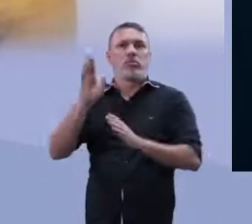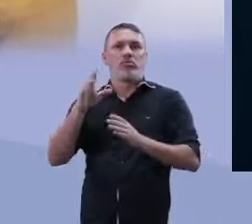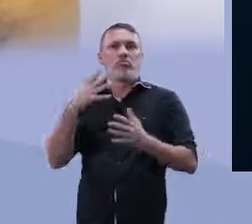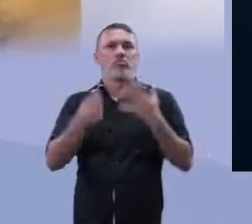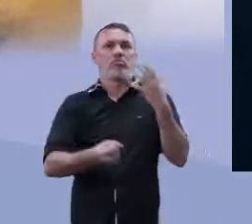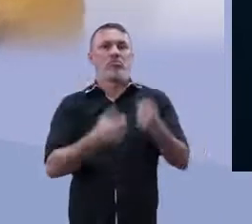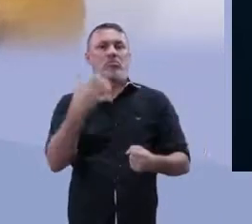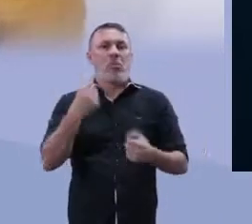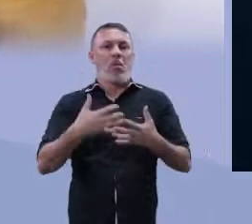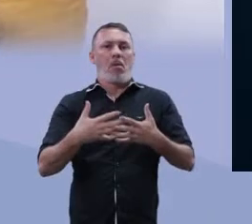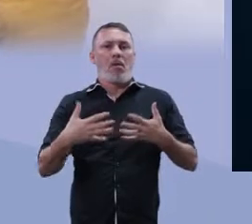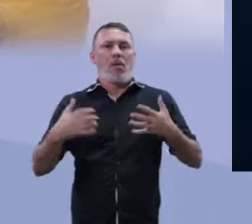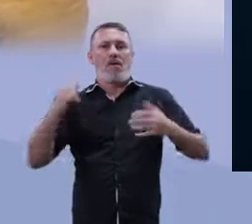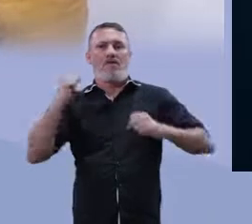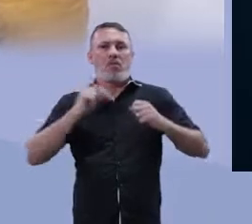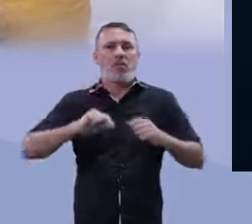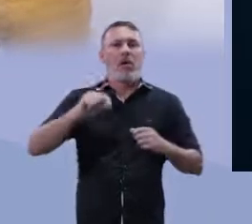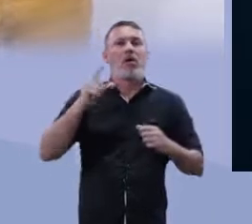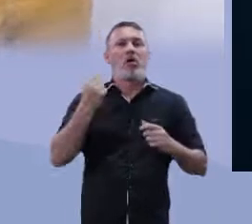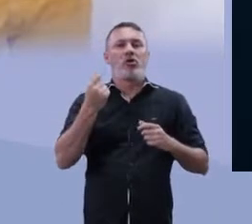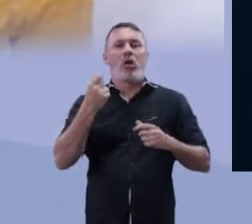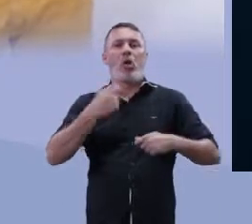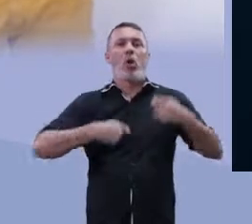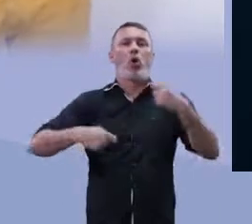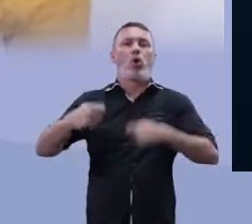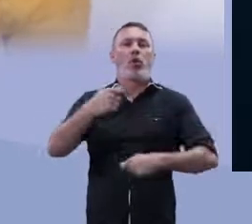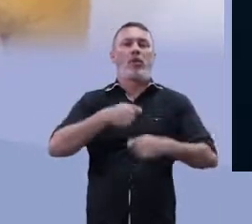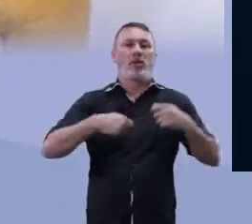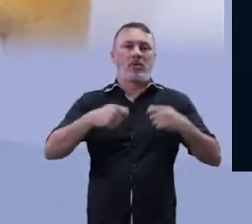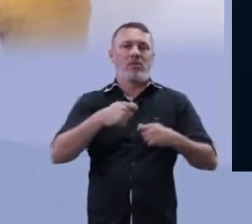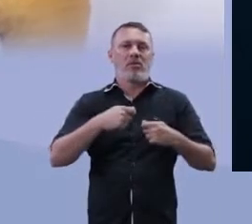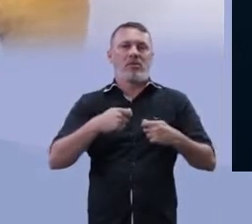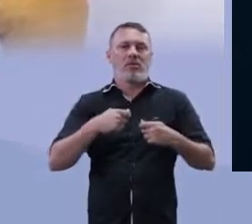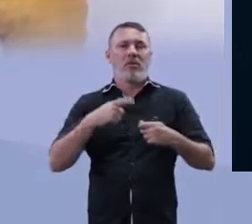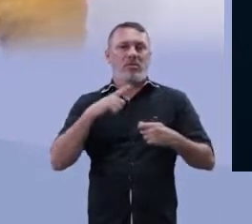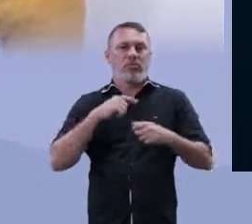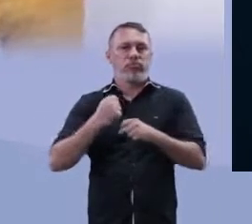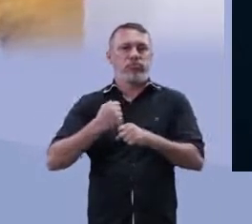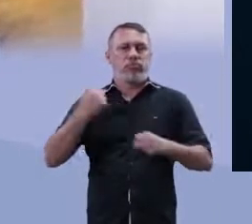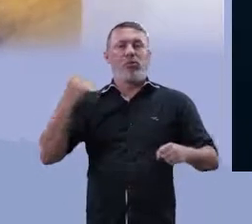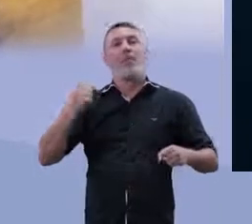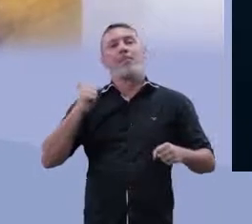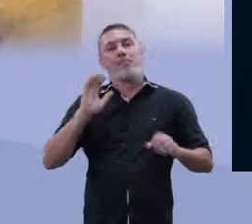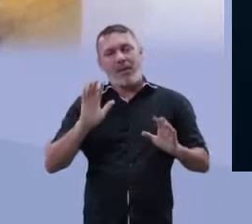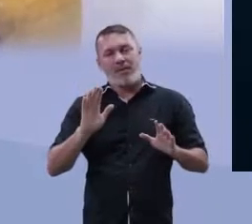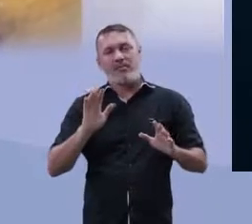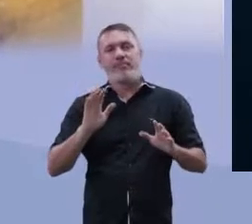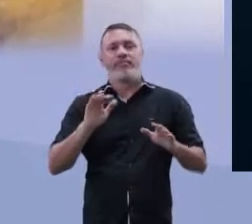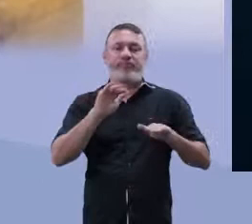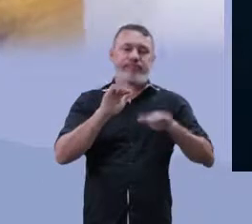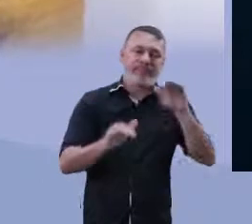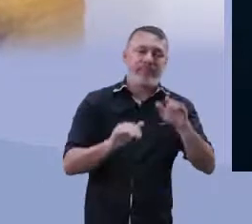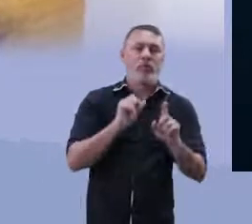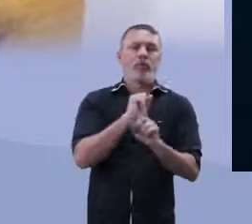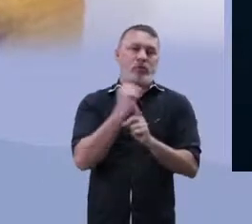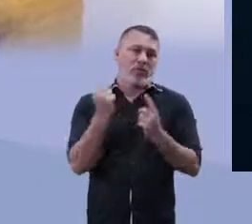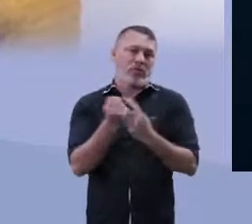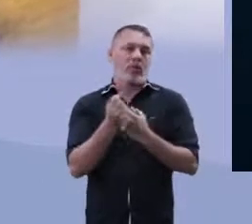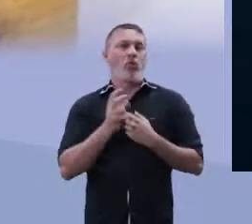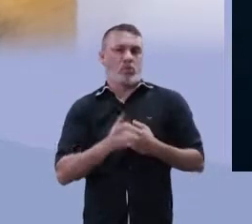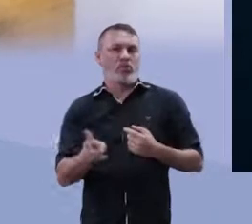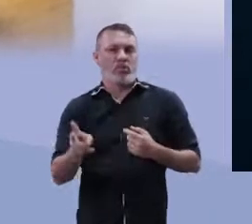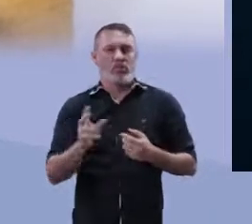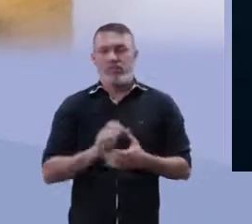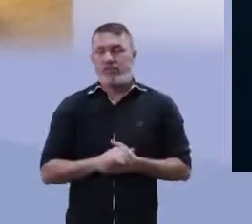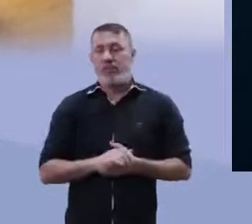esse processo produtivo alavancou a economia desses países, porém ainda mantendo a sua desigualdade. E aí é quando nós